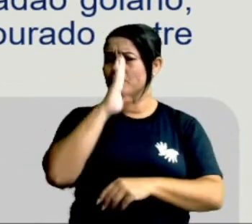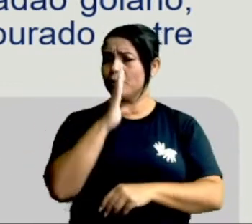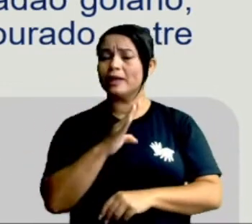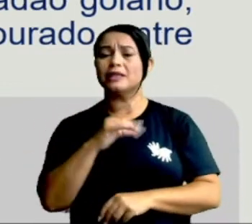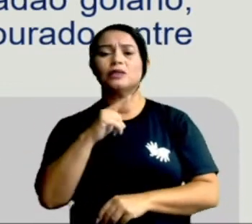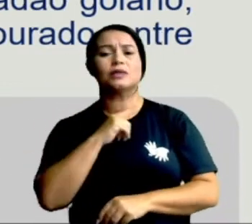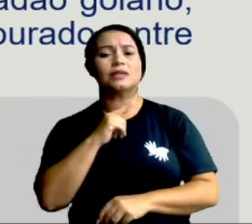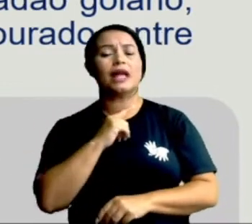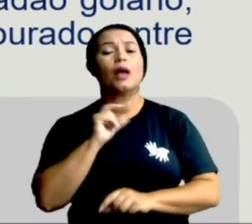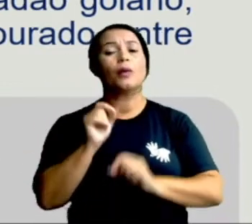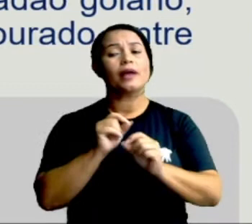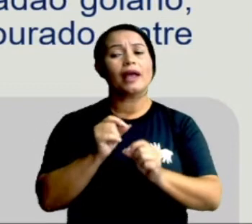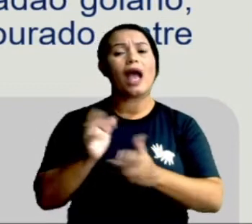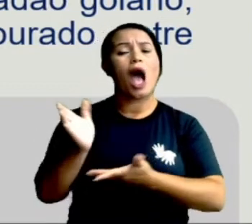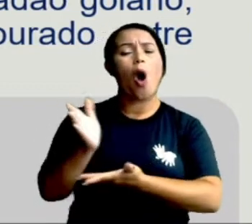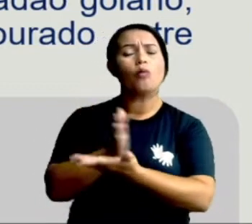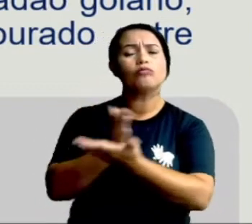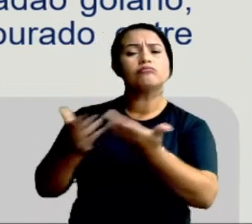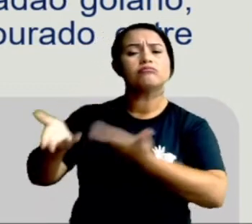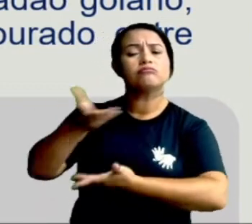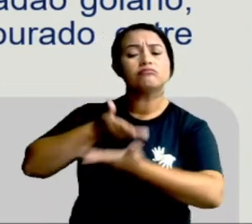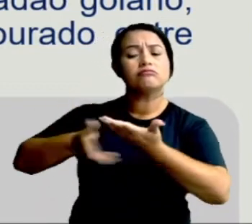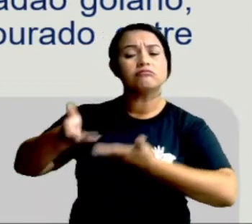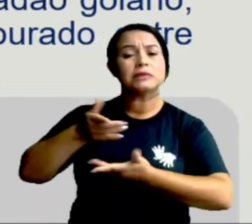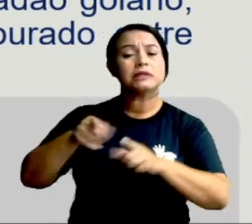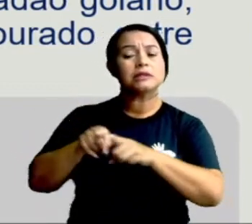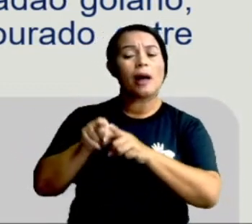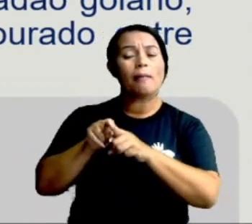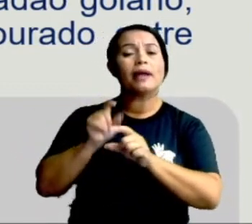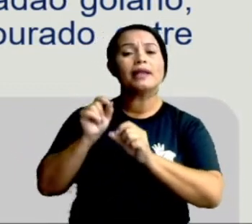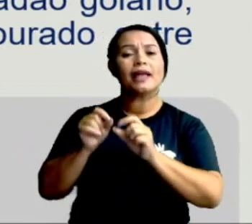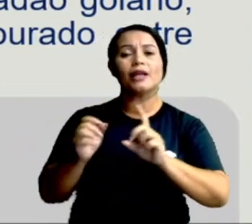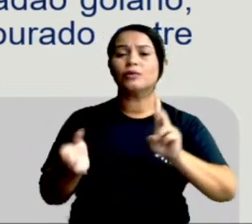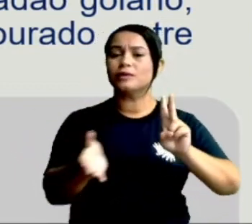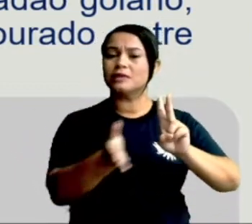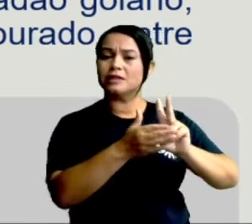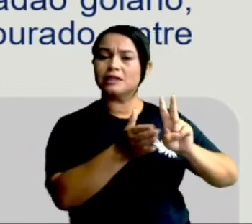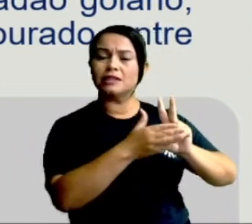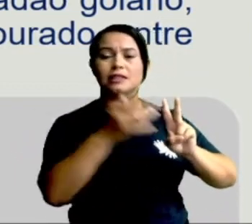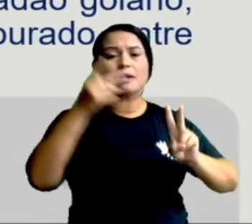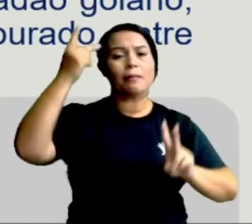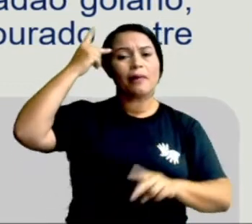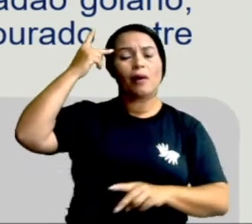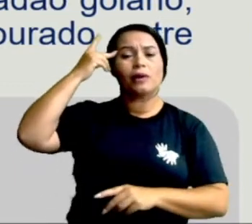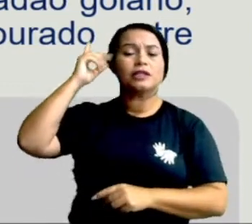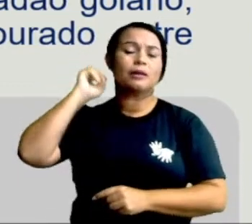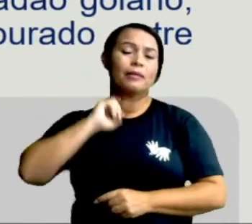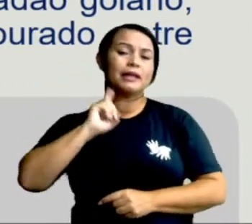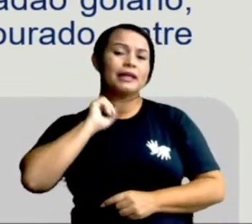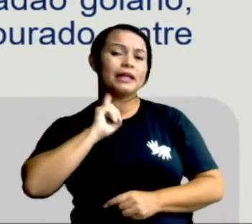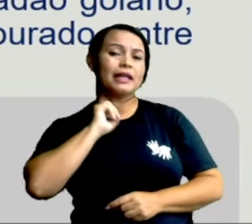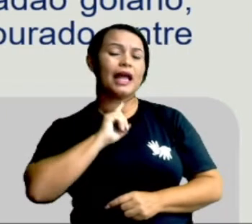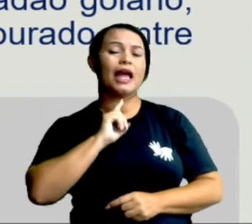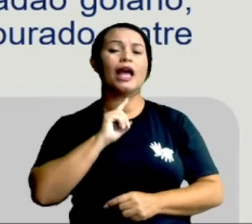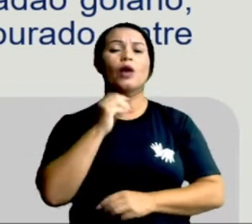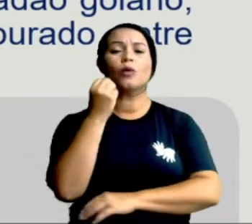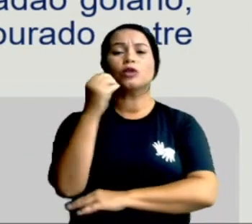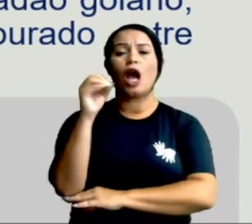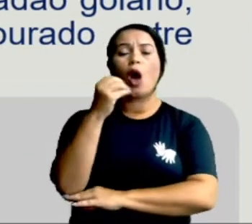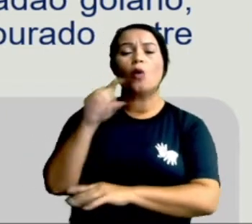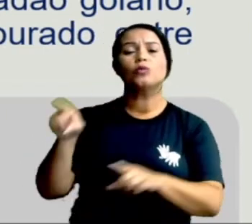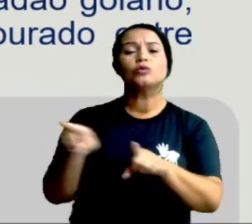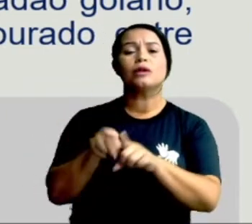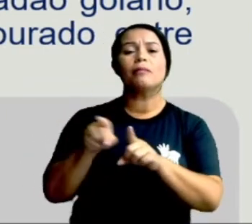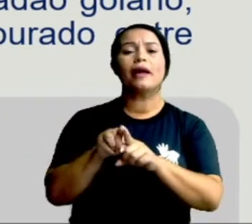recebendo contribuições, principalmente dos indígenas, paulistas, mineiros, gaúchos, bolivianos